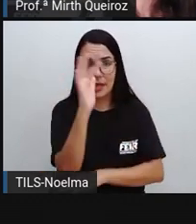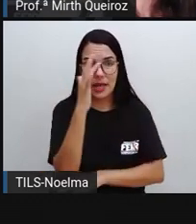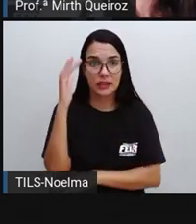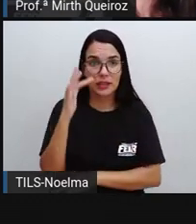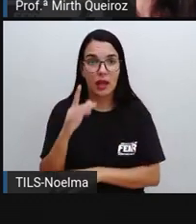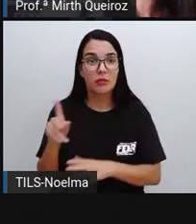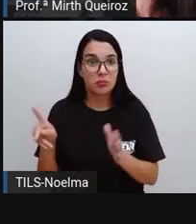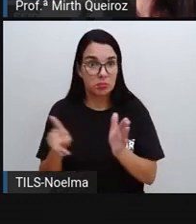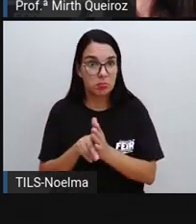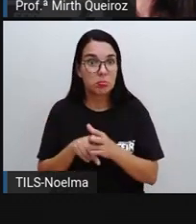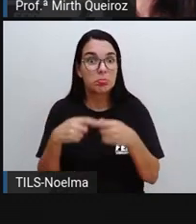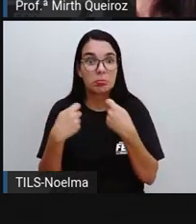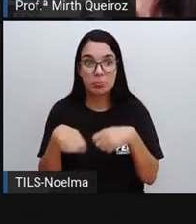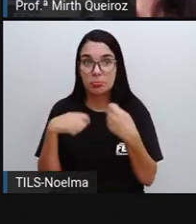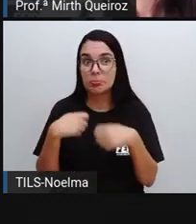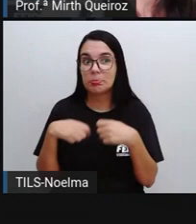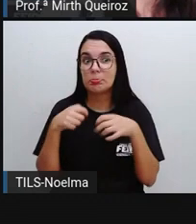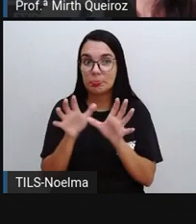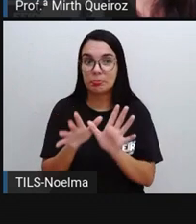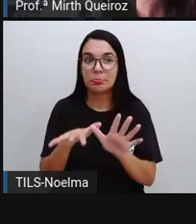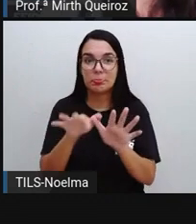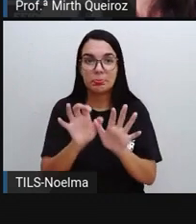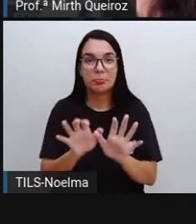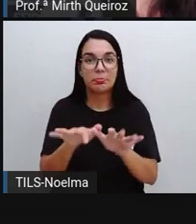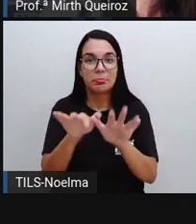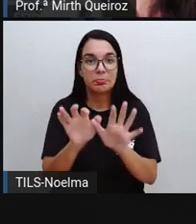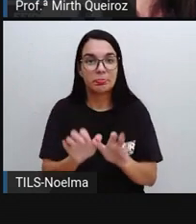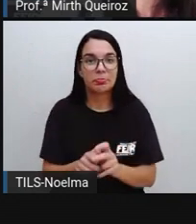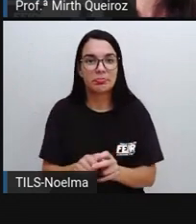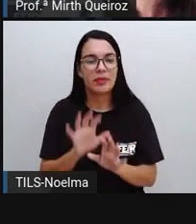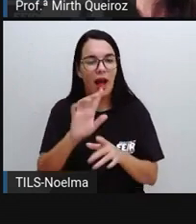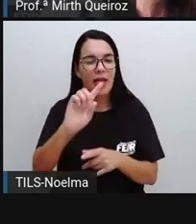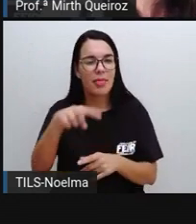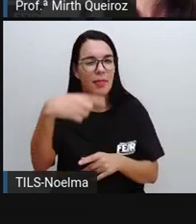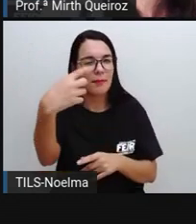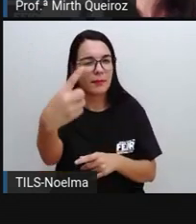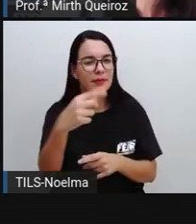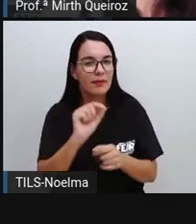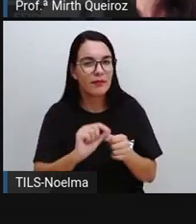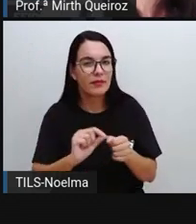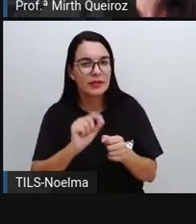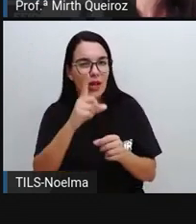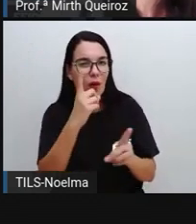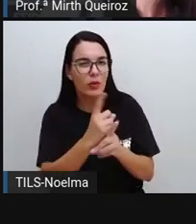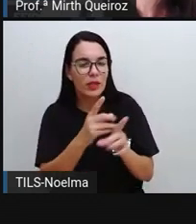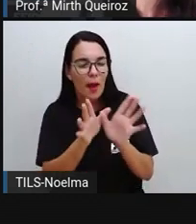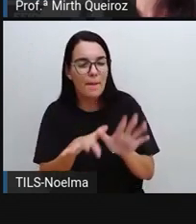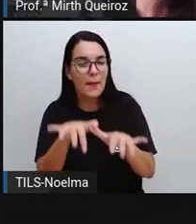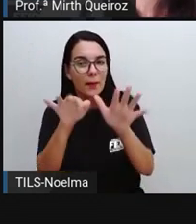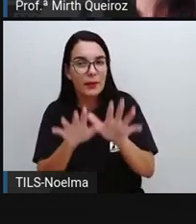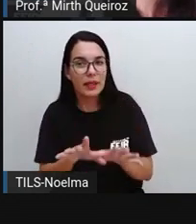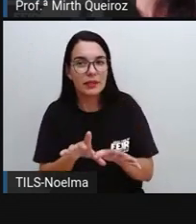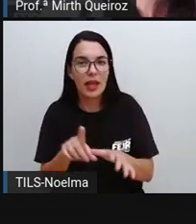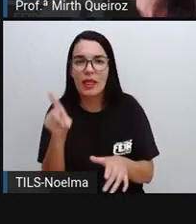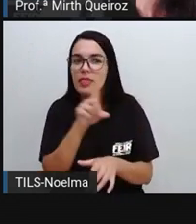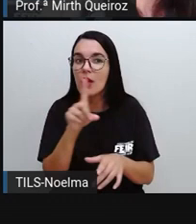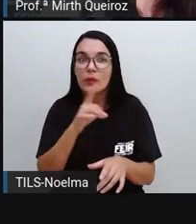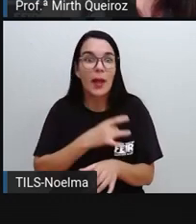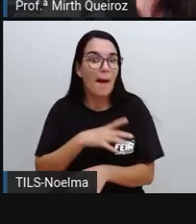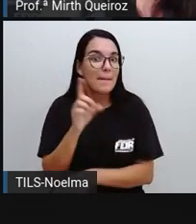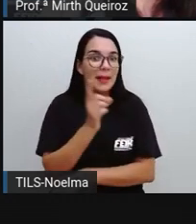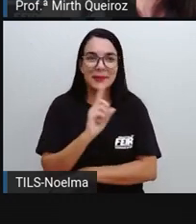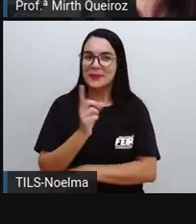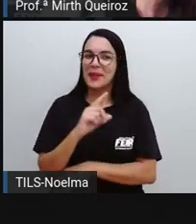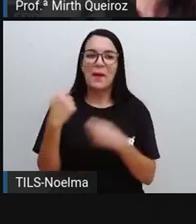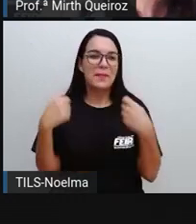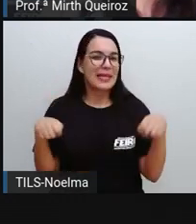das mariposas para se reproduzirem. Da próxima vez que você encontrar uma mariposa, não